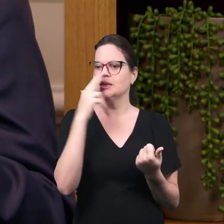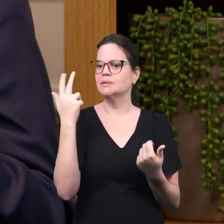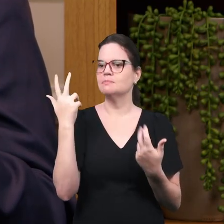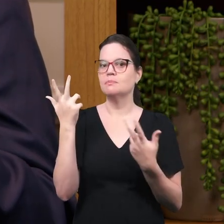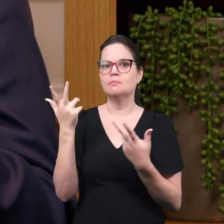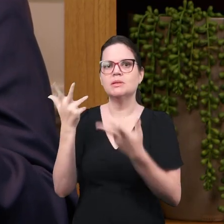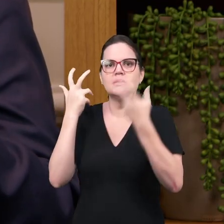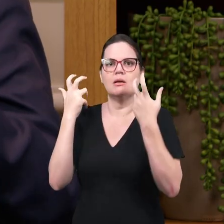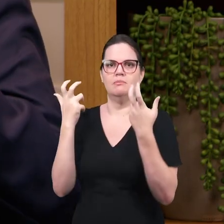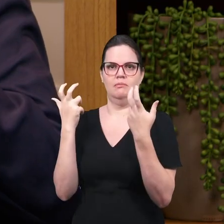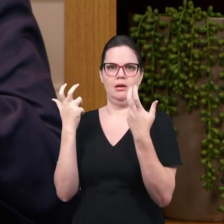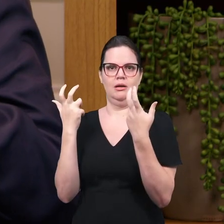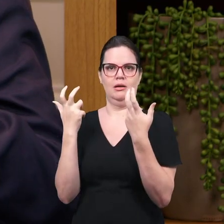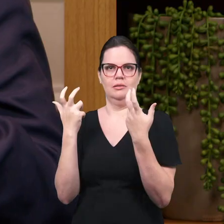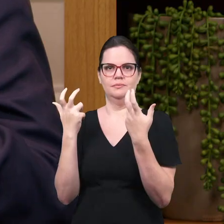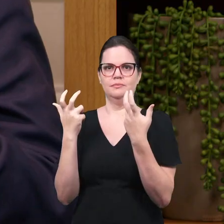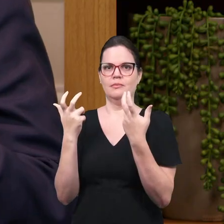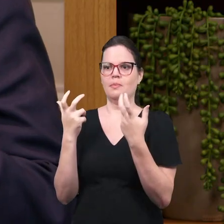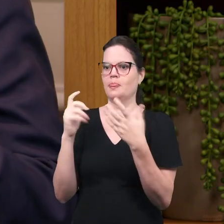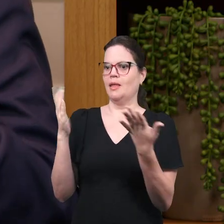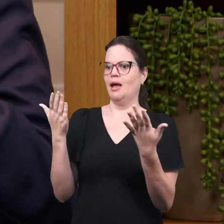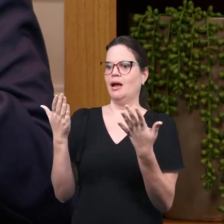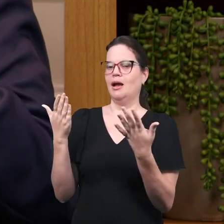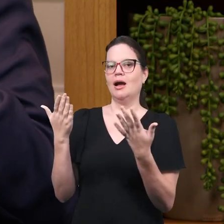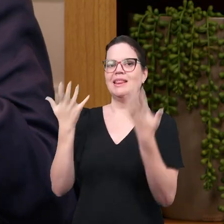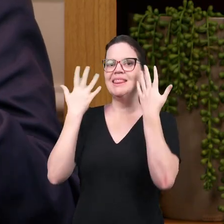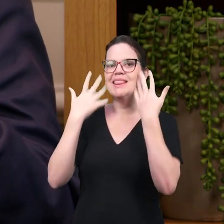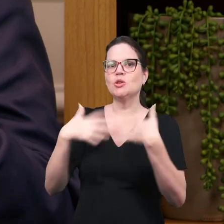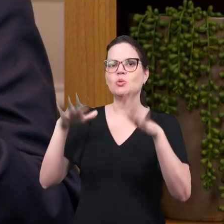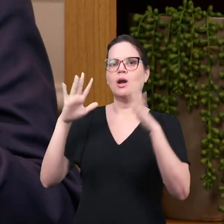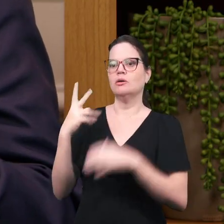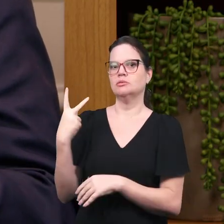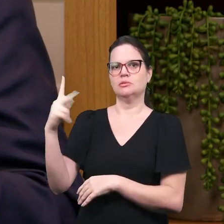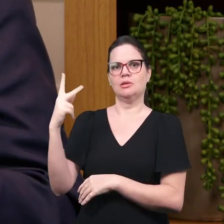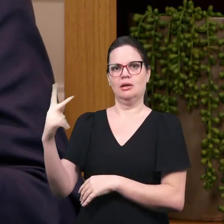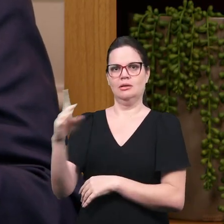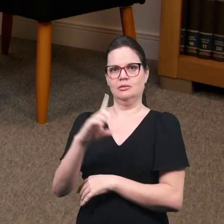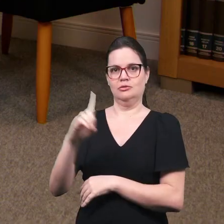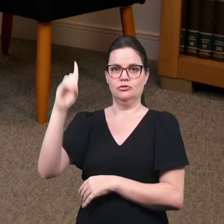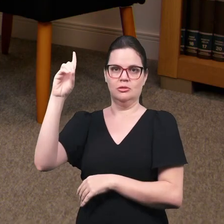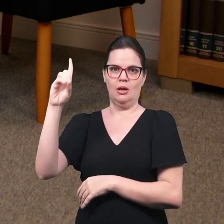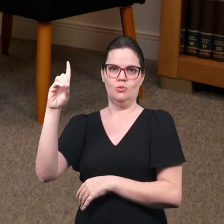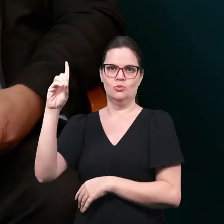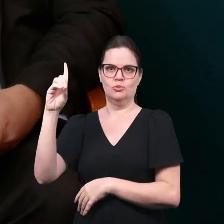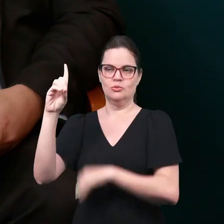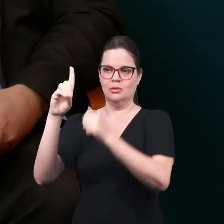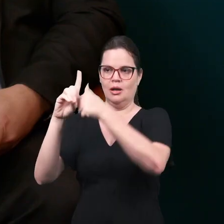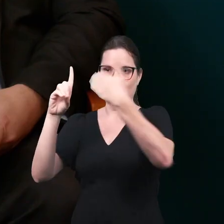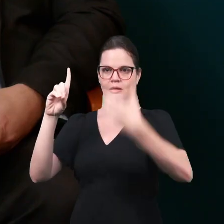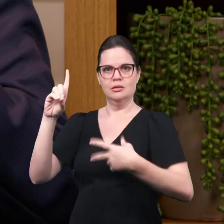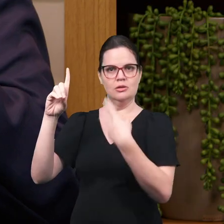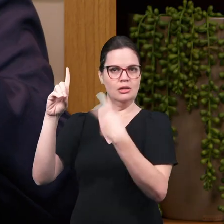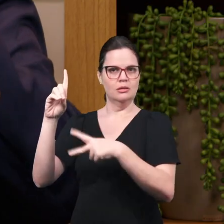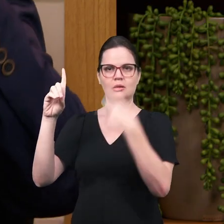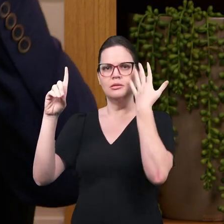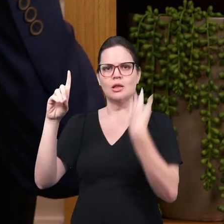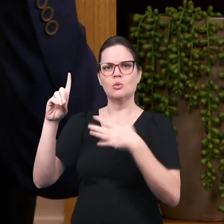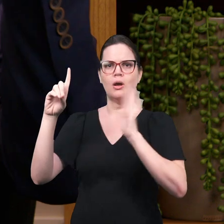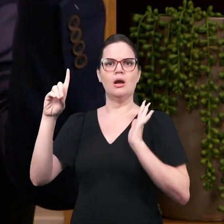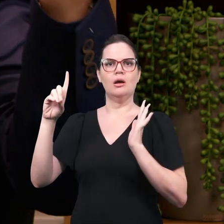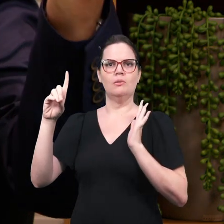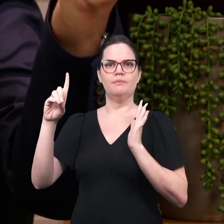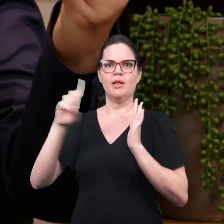identificar a própria natureza, o próprio caráter do Senhor. Não é verdade? Verdade. É muito